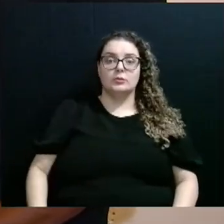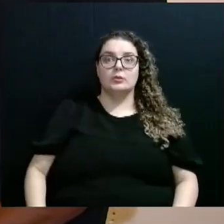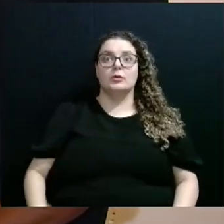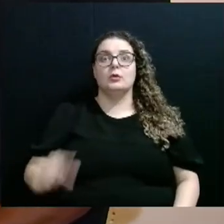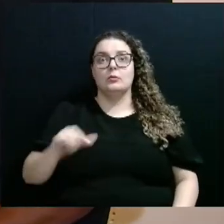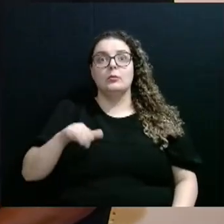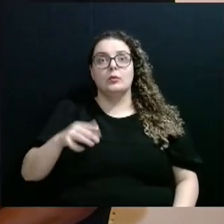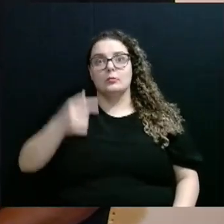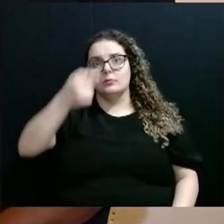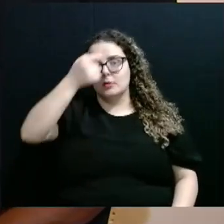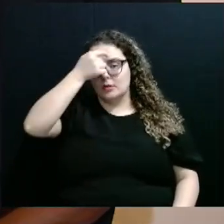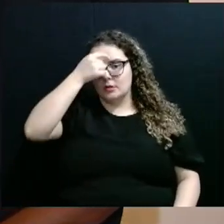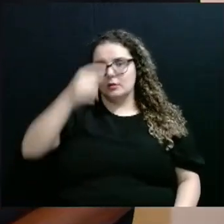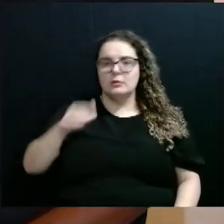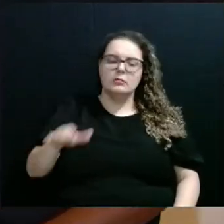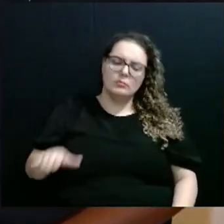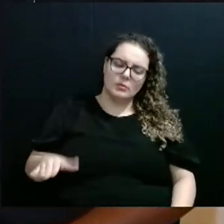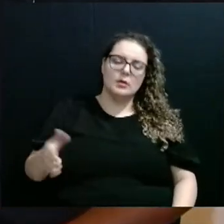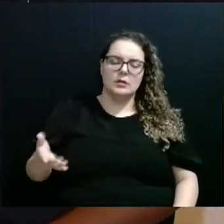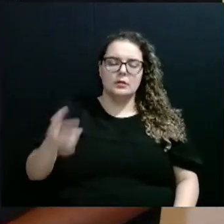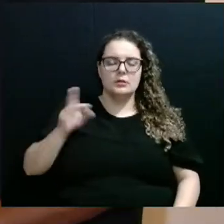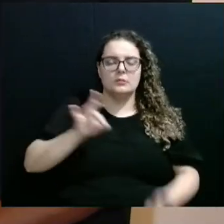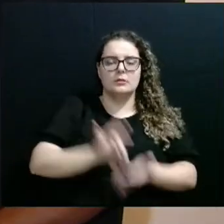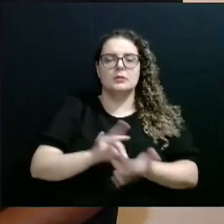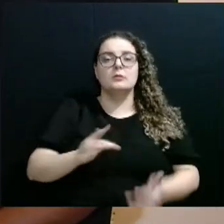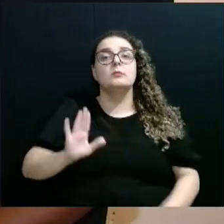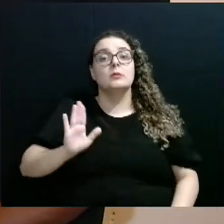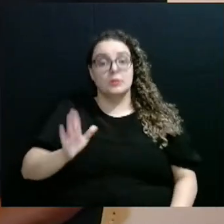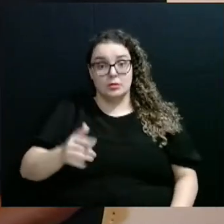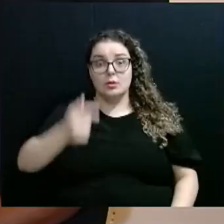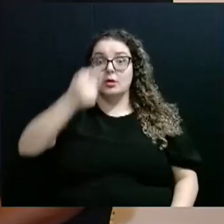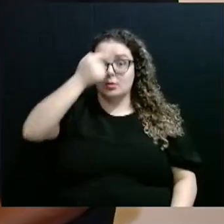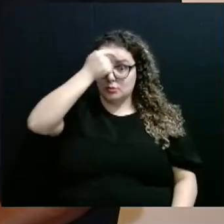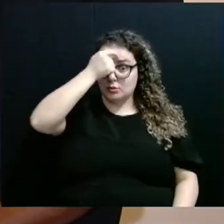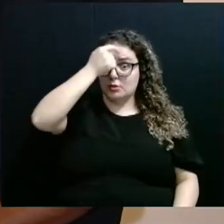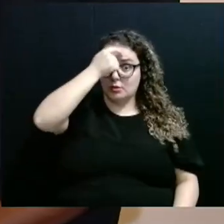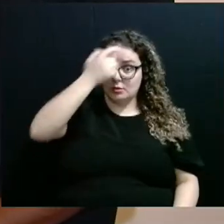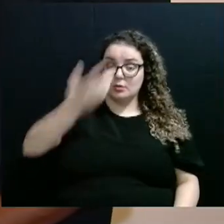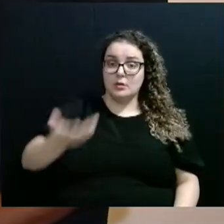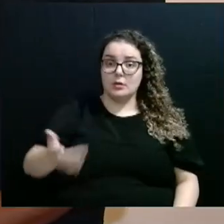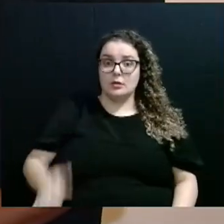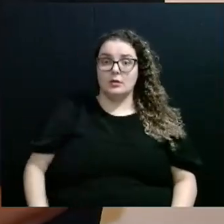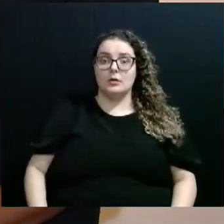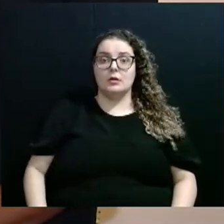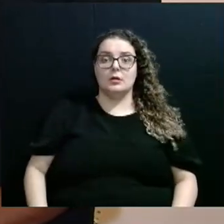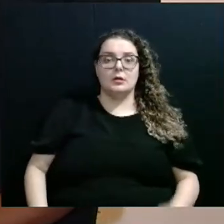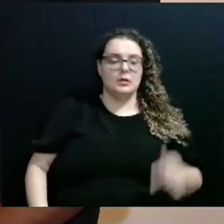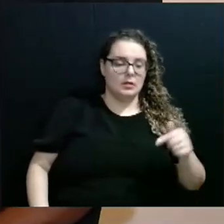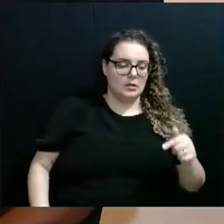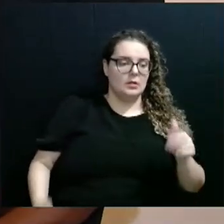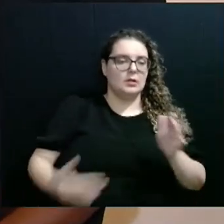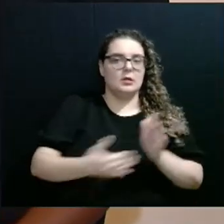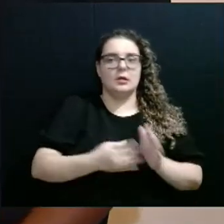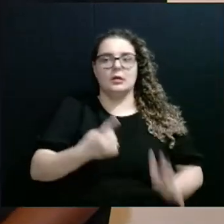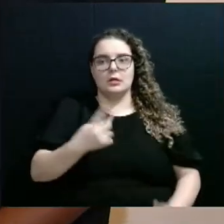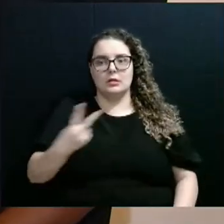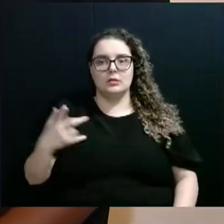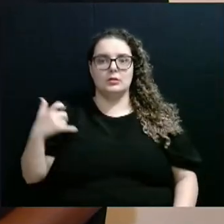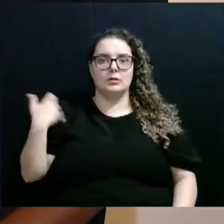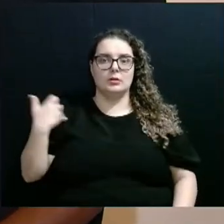conscientizadas. Pequenininhas, é verdade, mas já conscientizadas. De 7 a 12 anos começaram